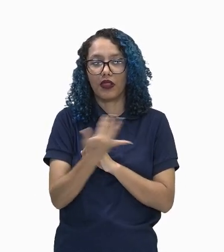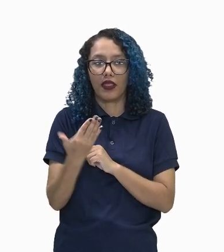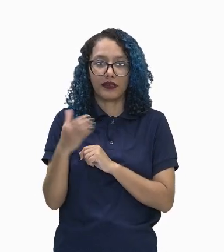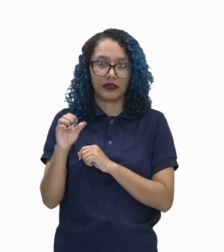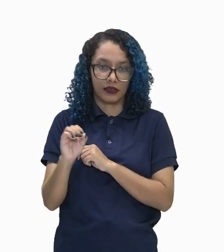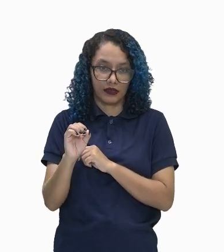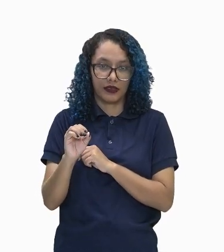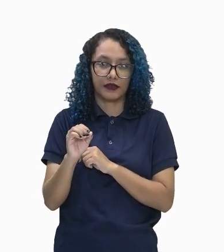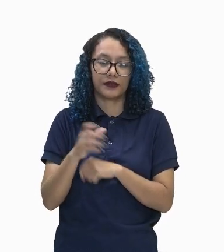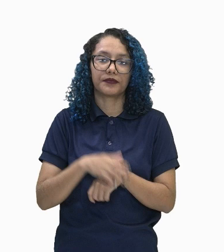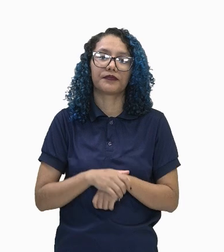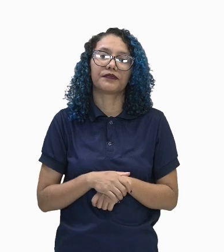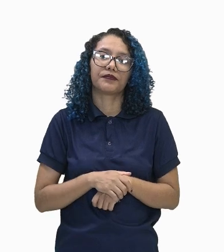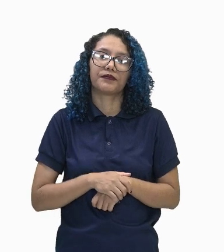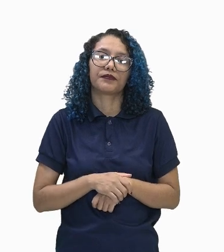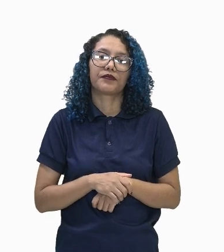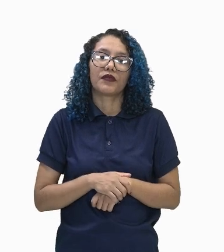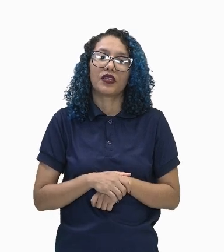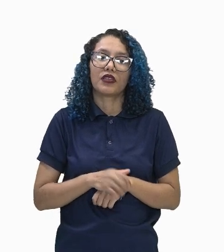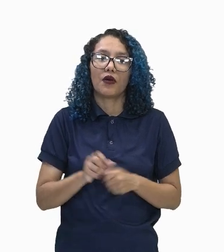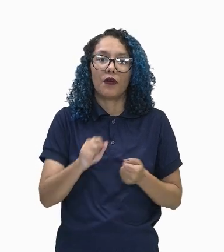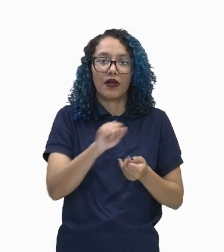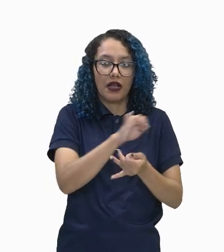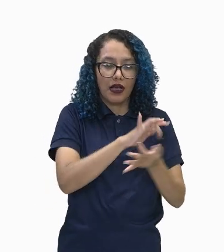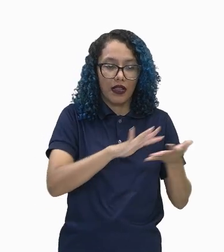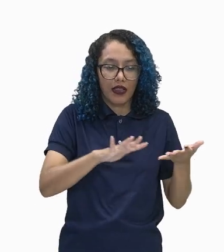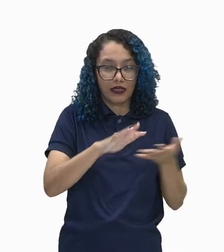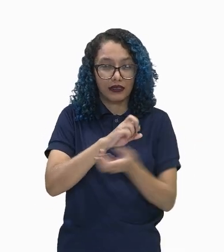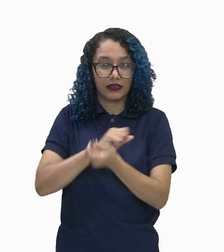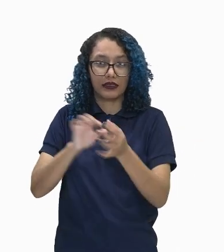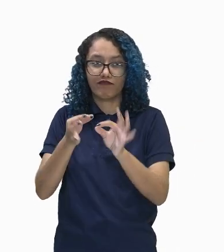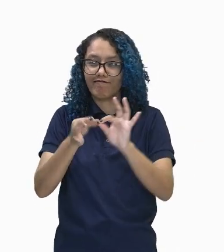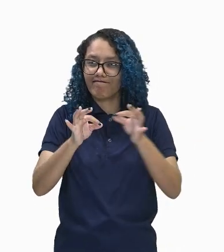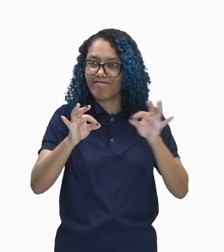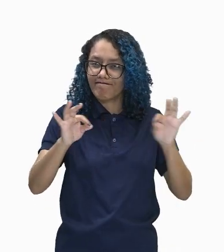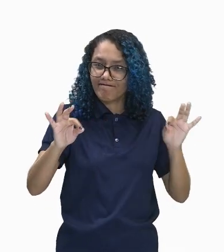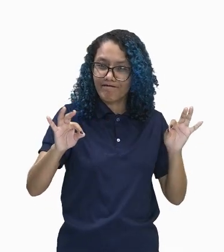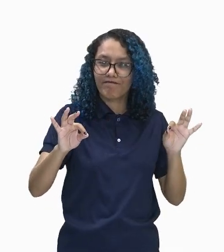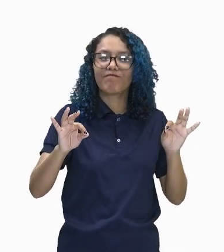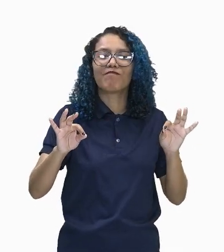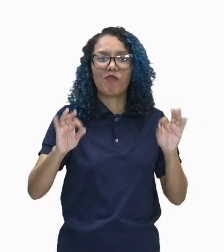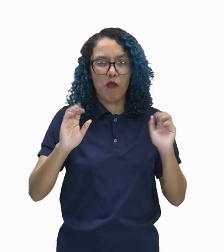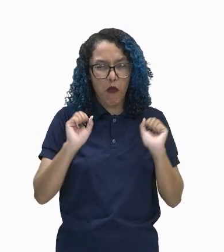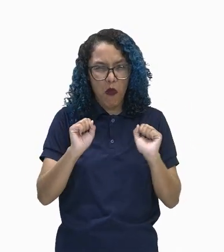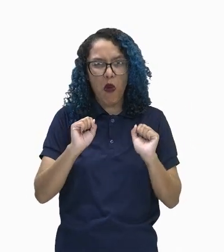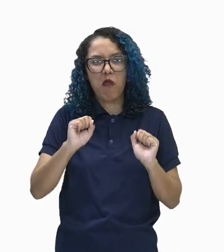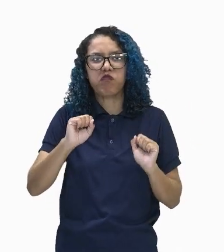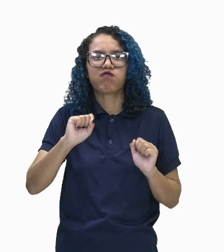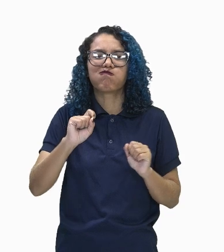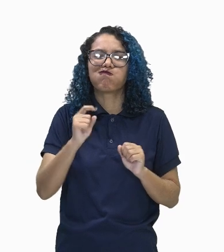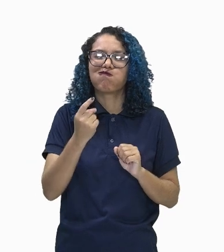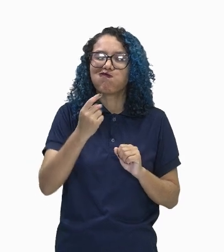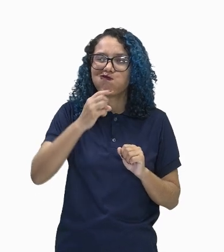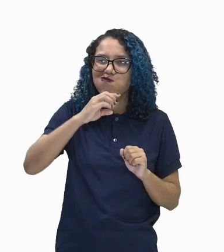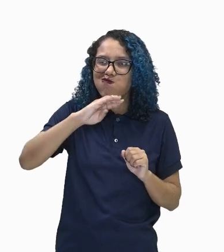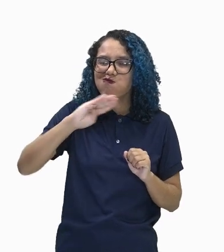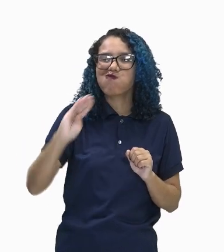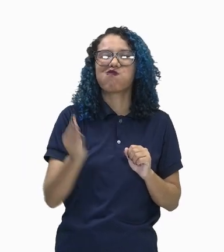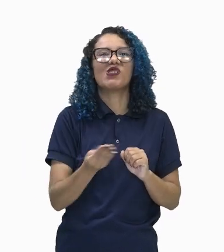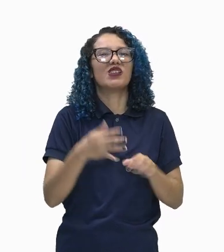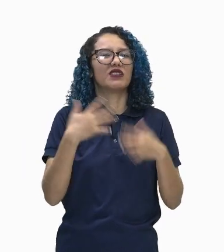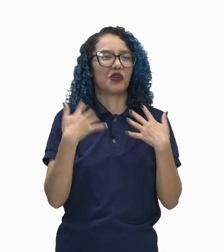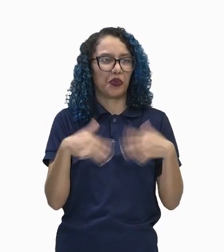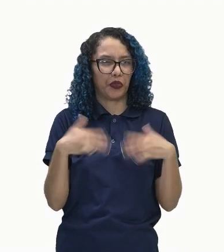entre galáxias, que pode chegar a bilhões de quilômetros, ou seja, nós temos aqui